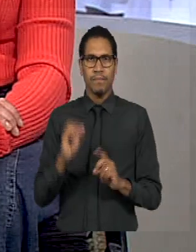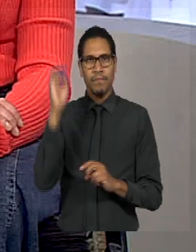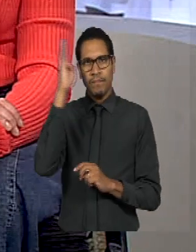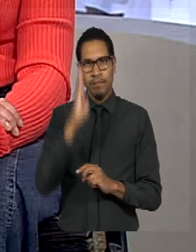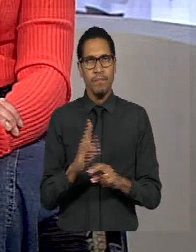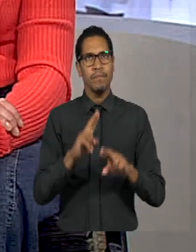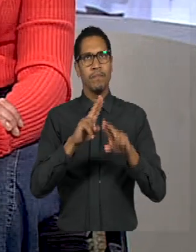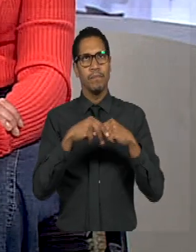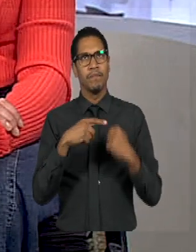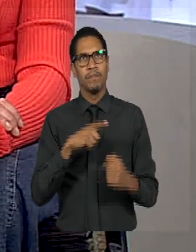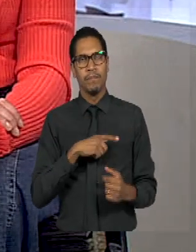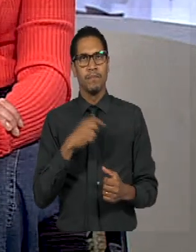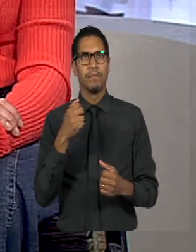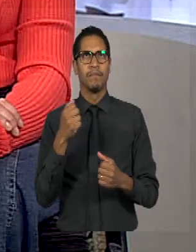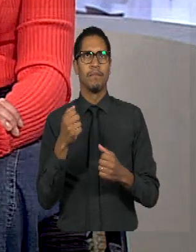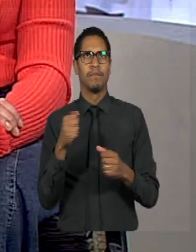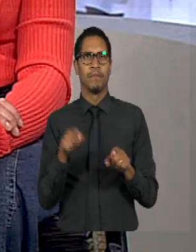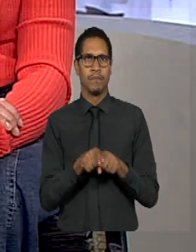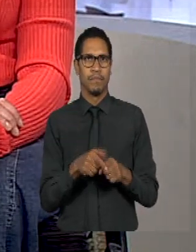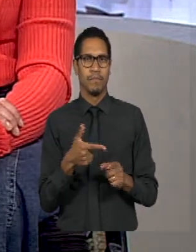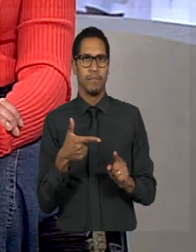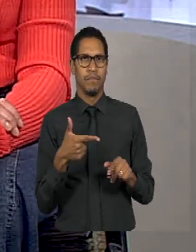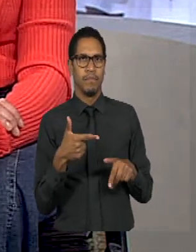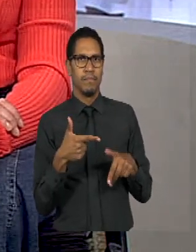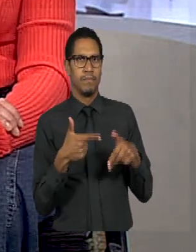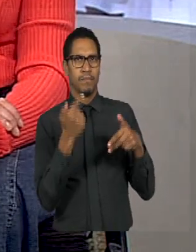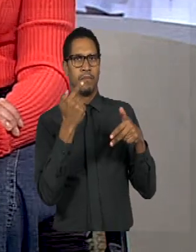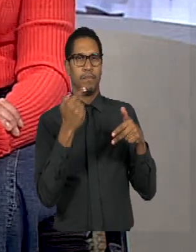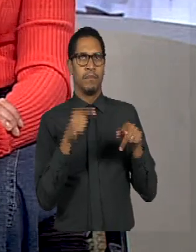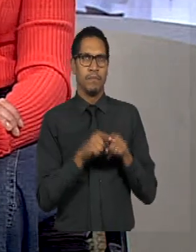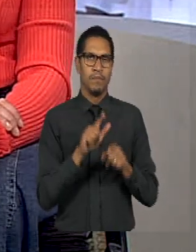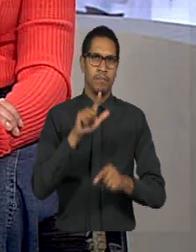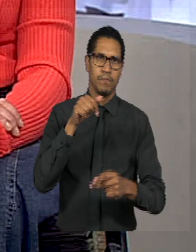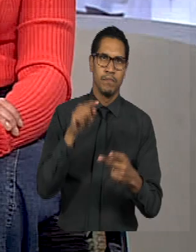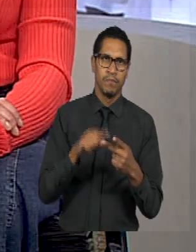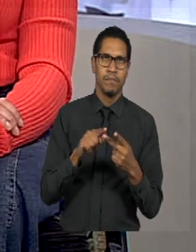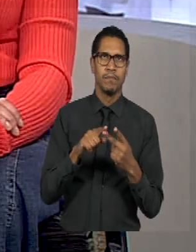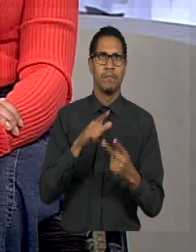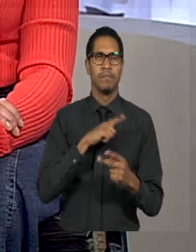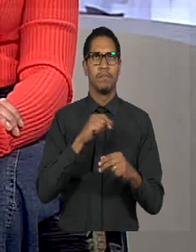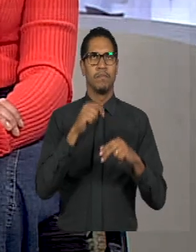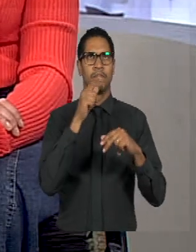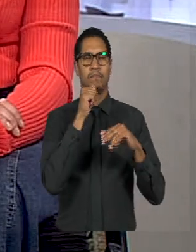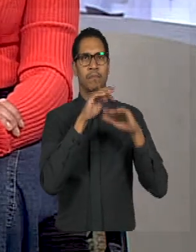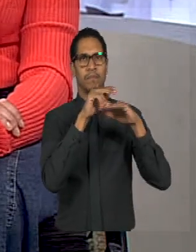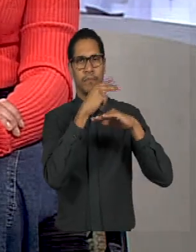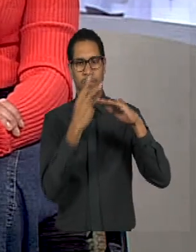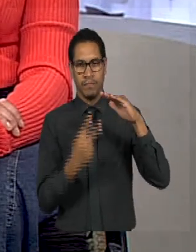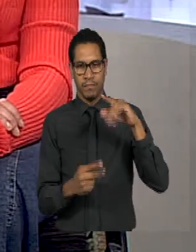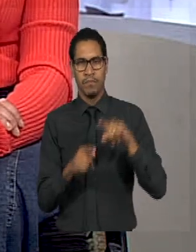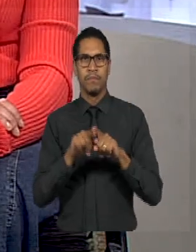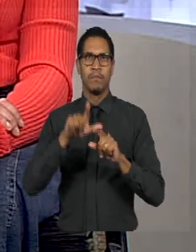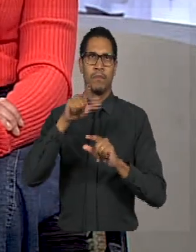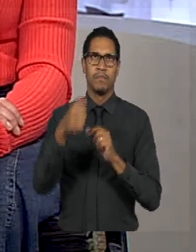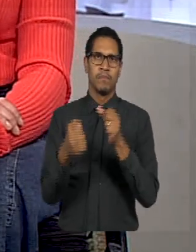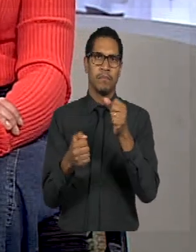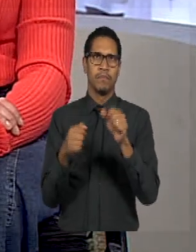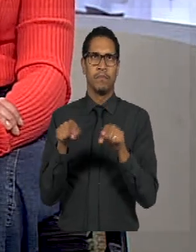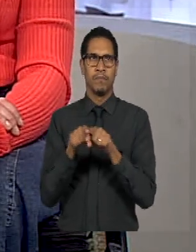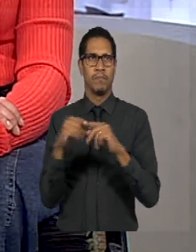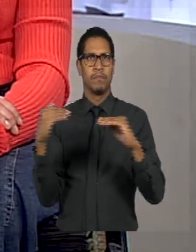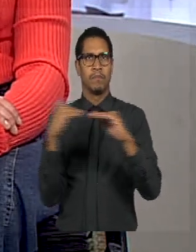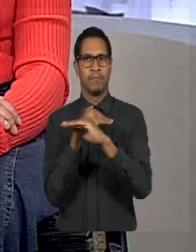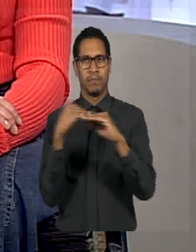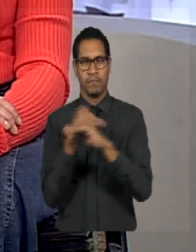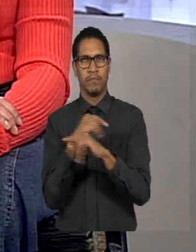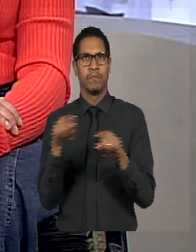sendo causada por arma de fogo, depois era por mergulho, depois trânsito, e aí ficou o trânsito em primeiro